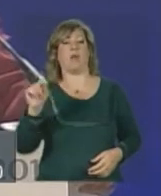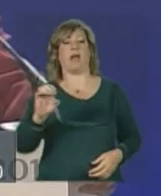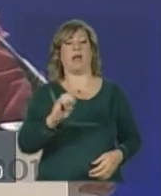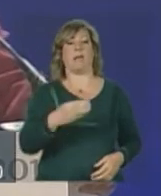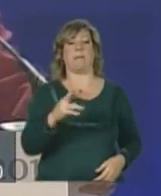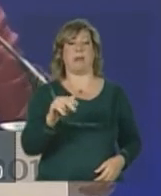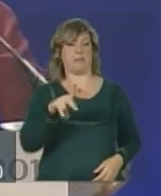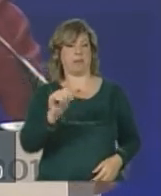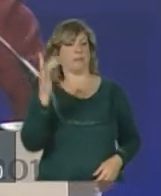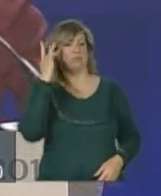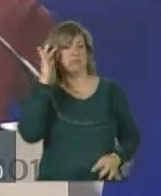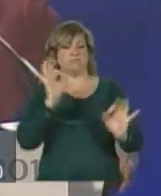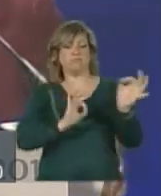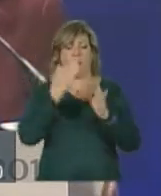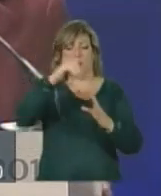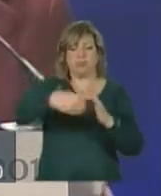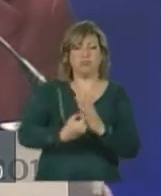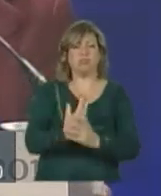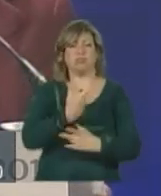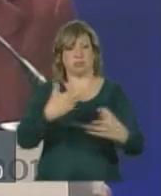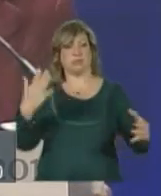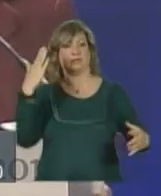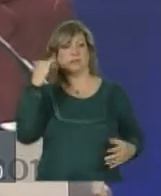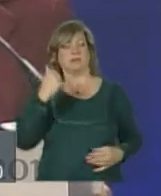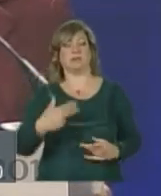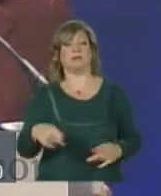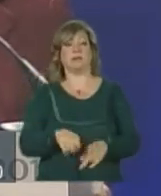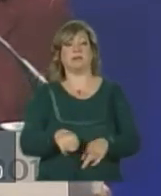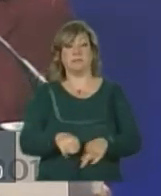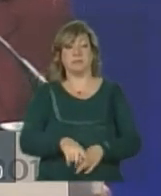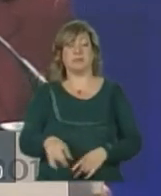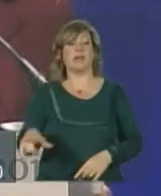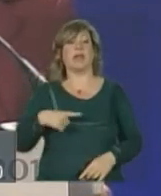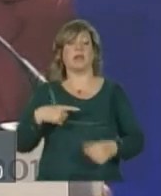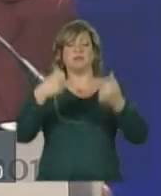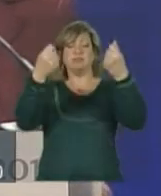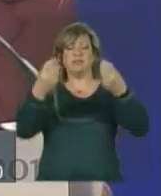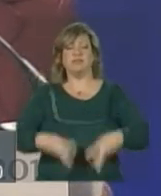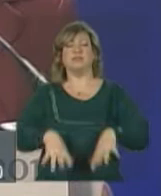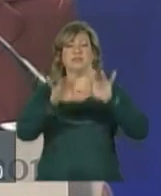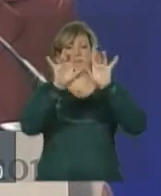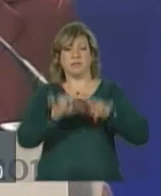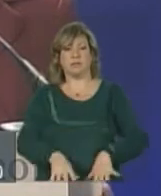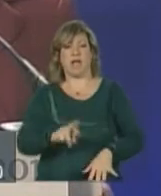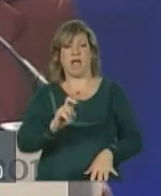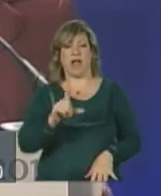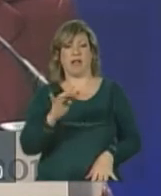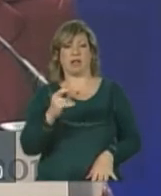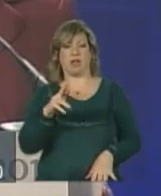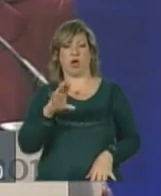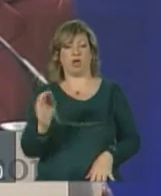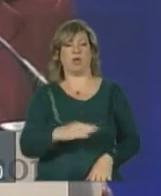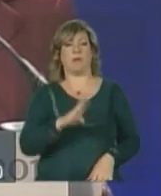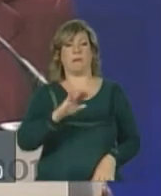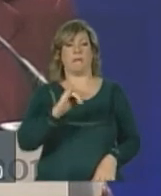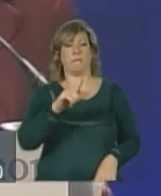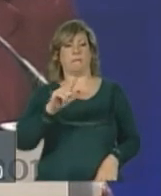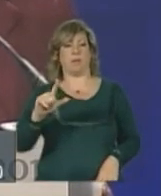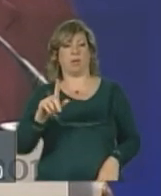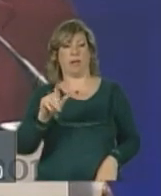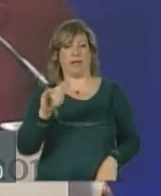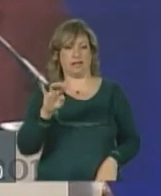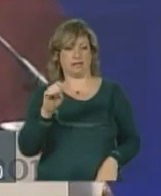Embrapa. E, inclusive, no relatório do Bill Gates, foi muito mencionado por